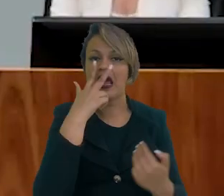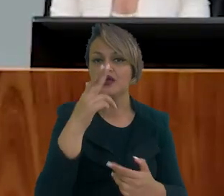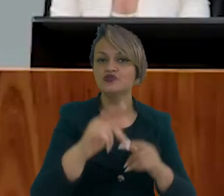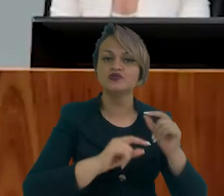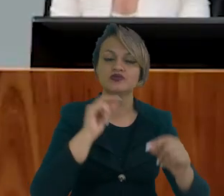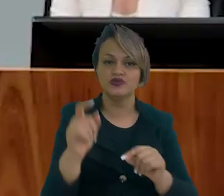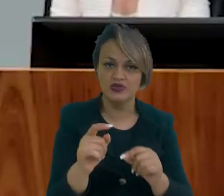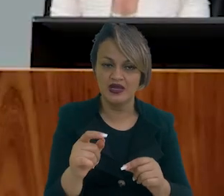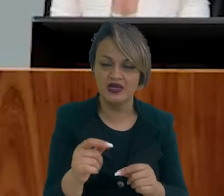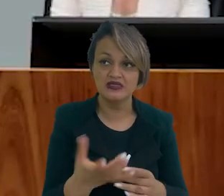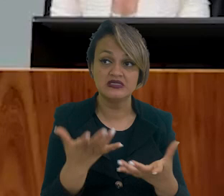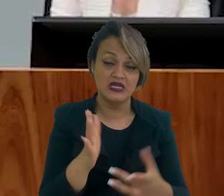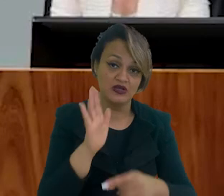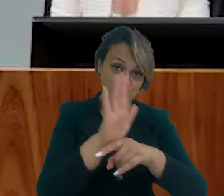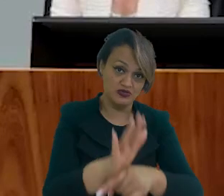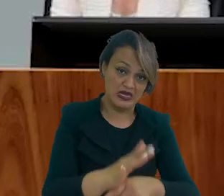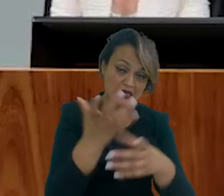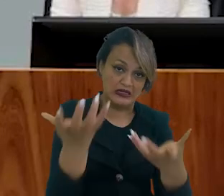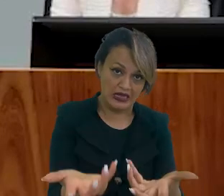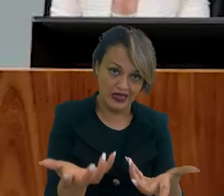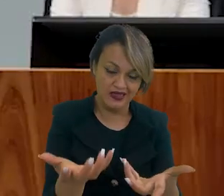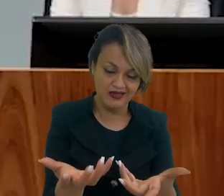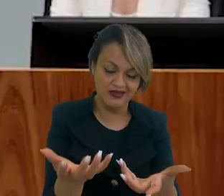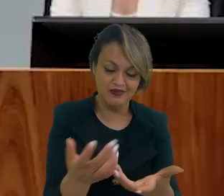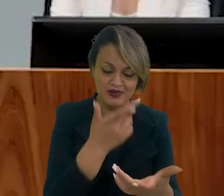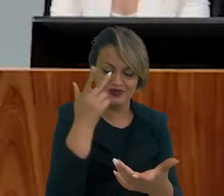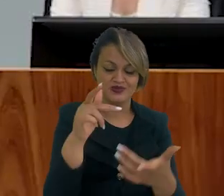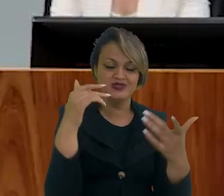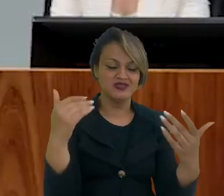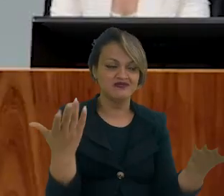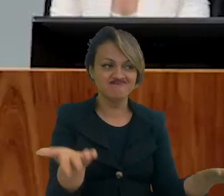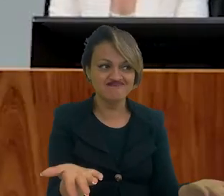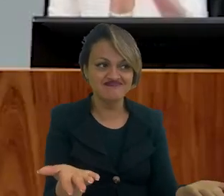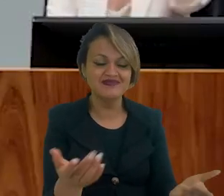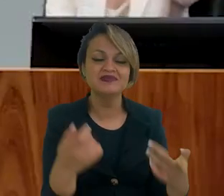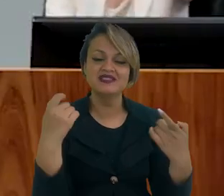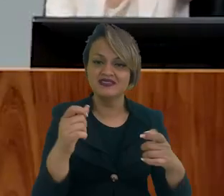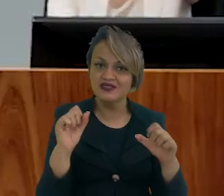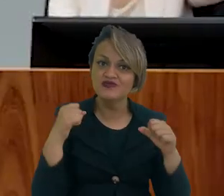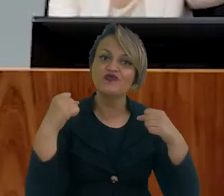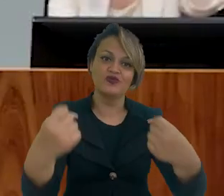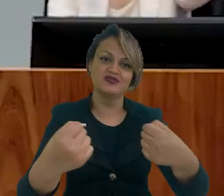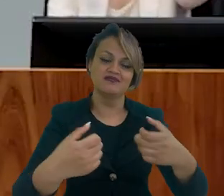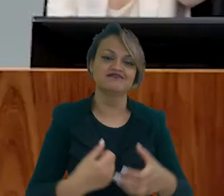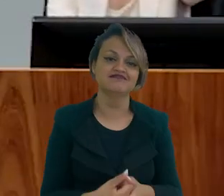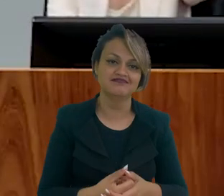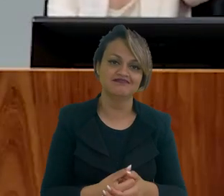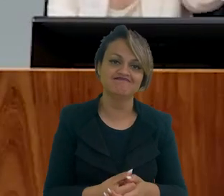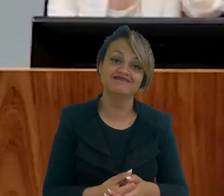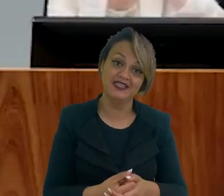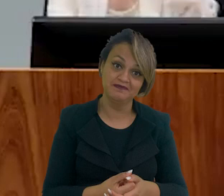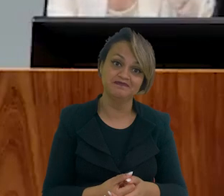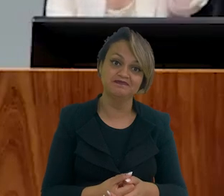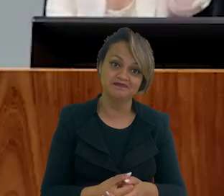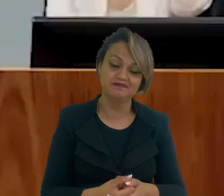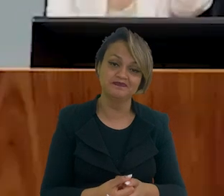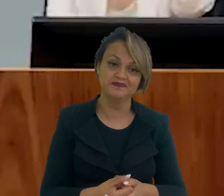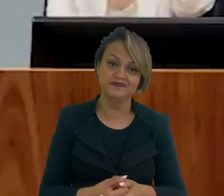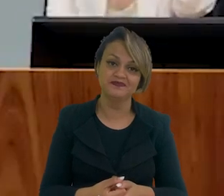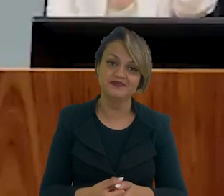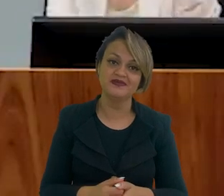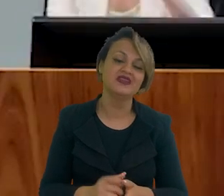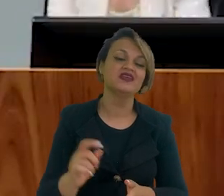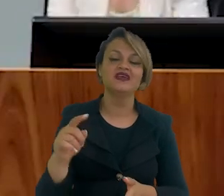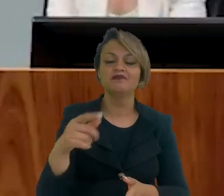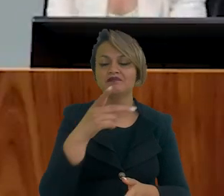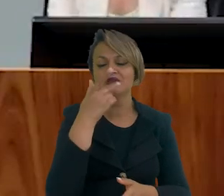o que o magistrado pensa né se ele quer mesmo ajudar a parte de favorecida